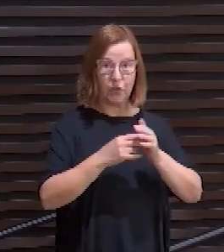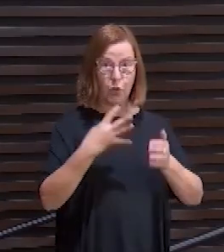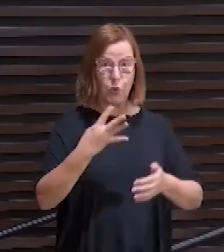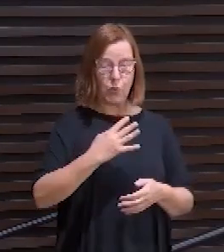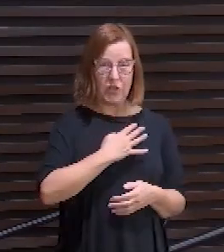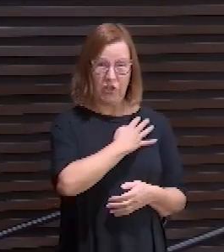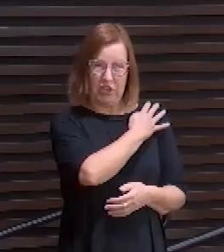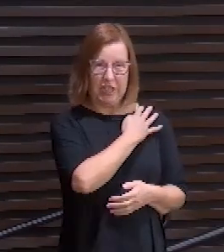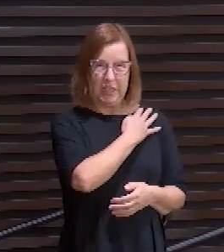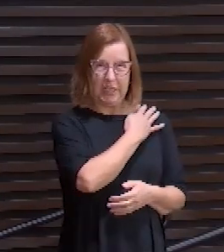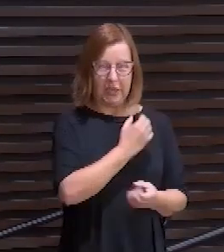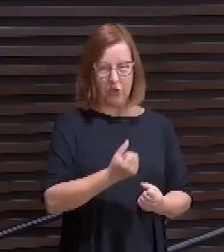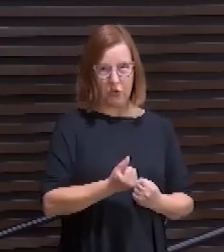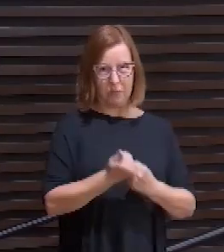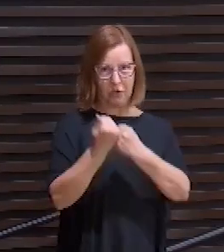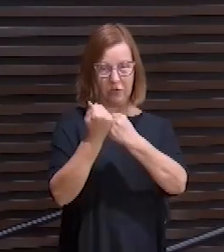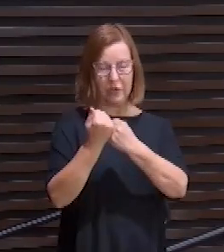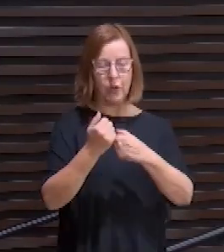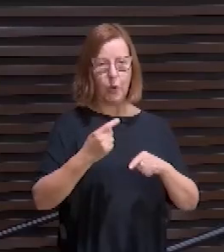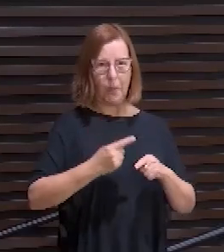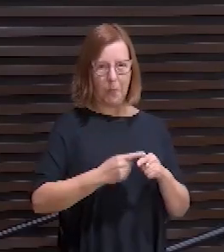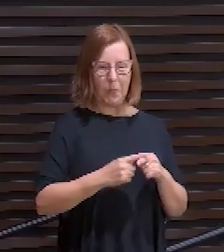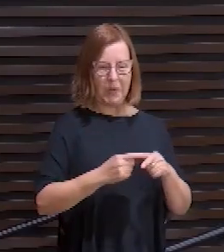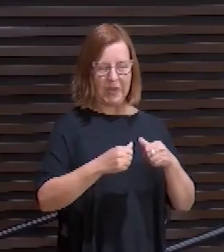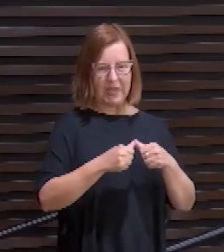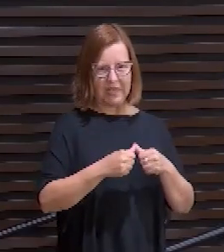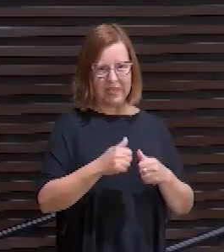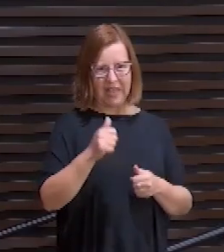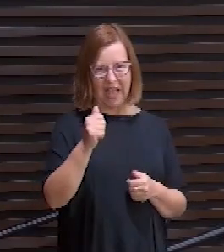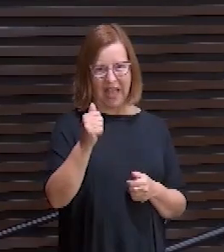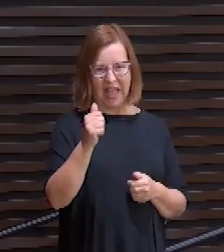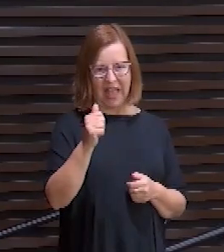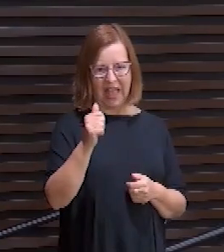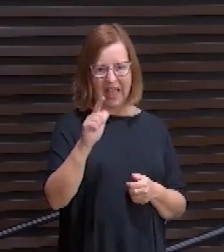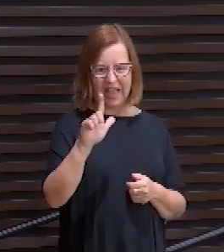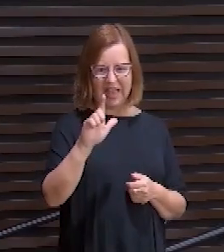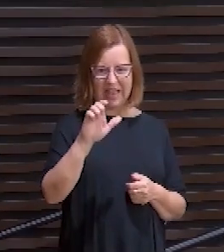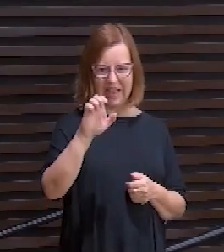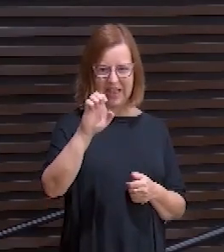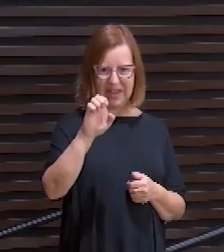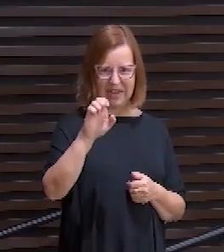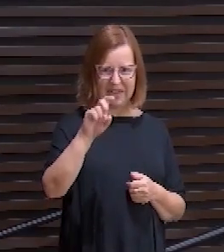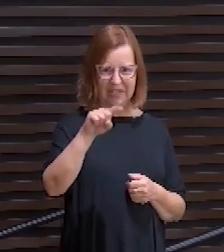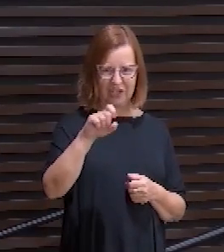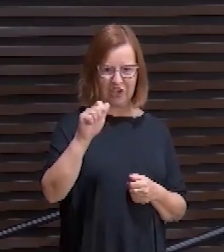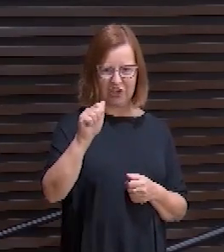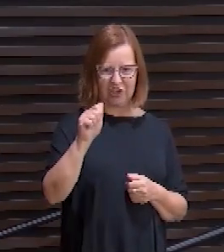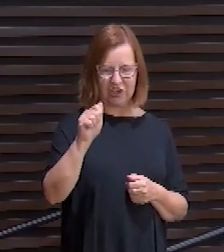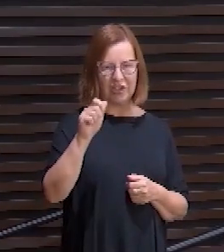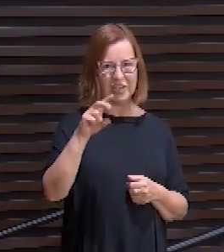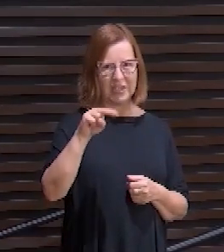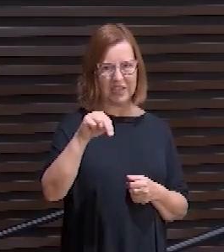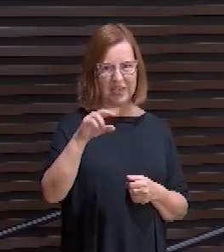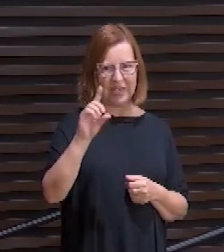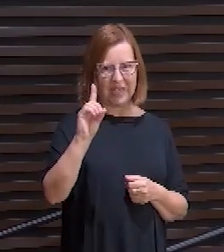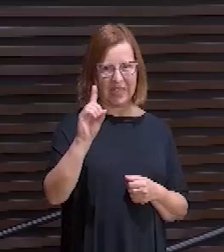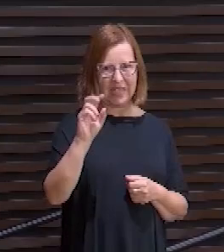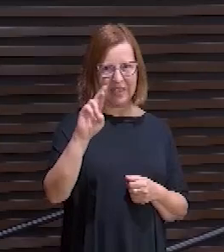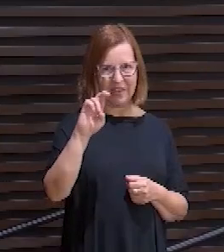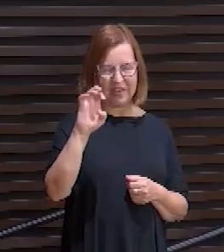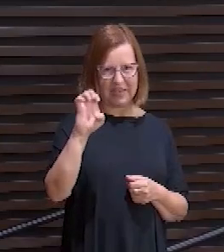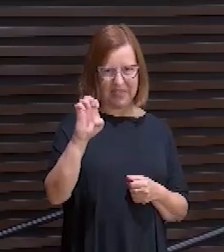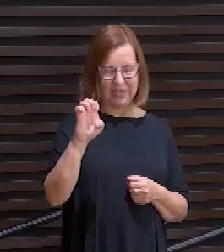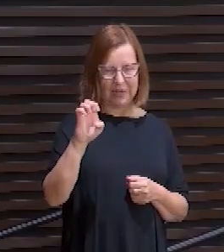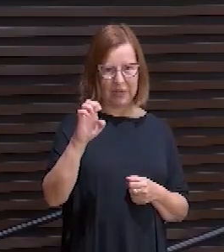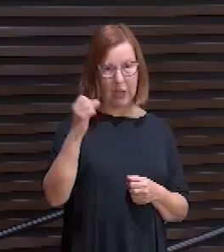porque Alexandre foi morto aos 33 anos de idade, precocemente. E com a sua morte, os seus 4 generais,